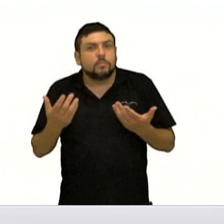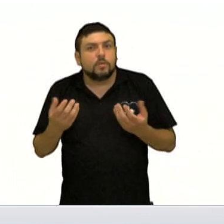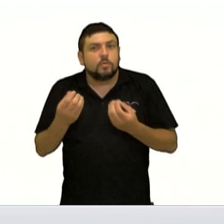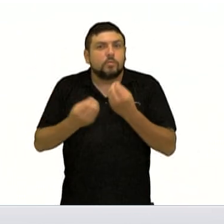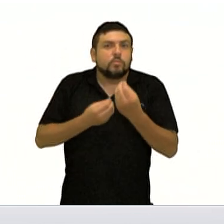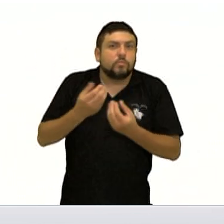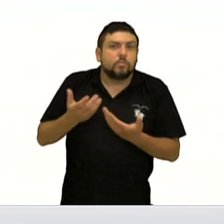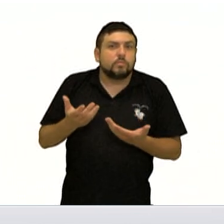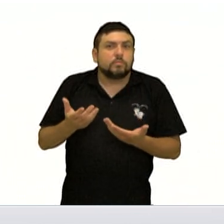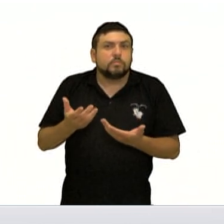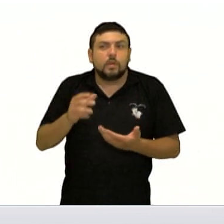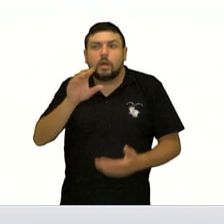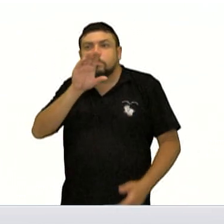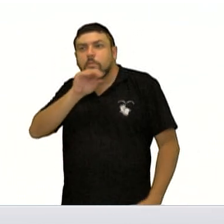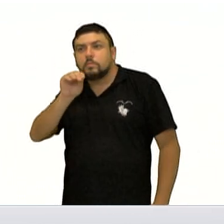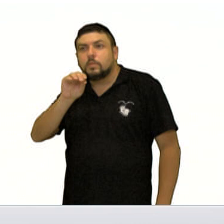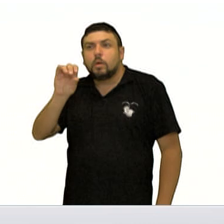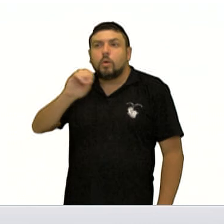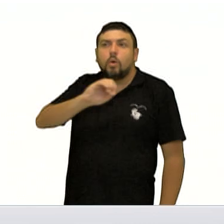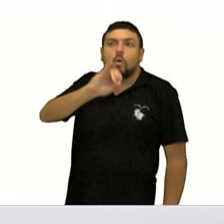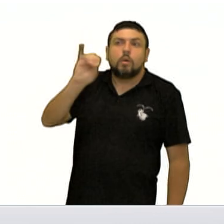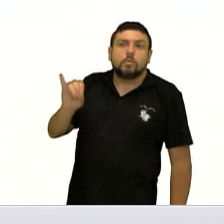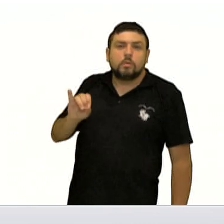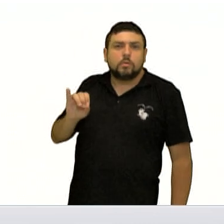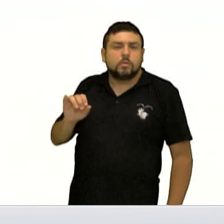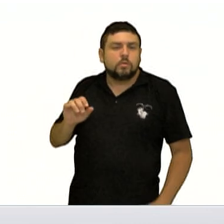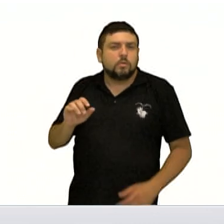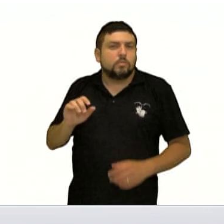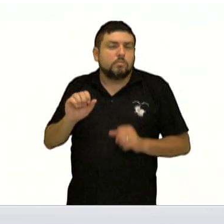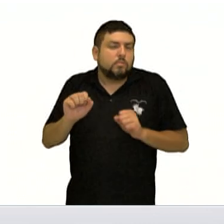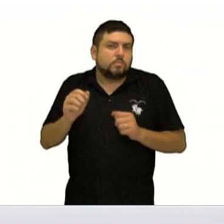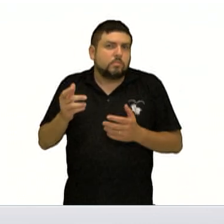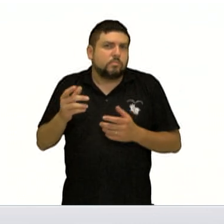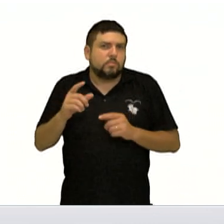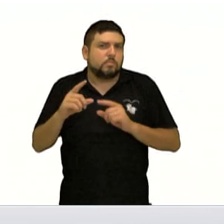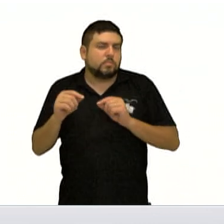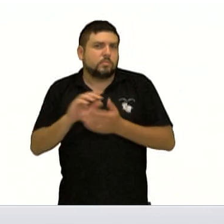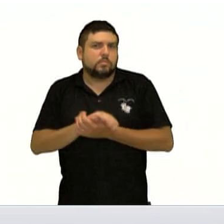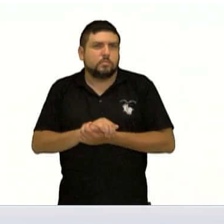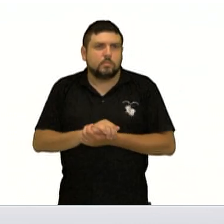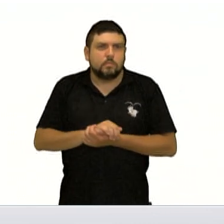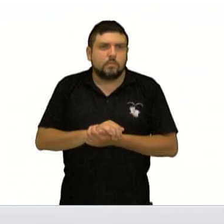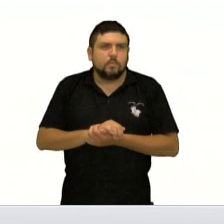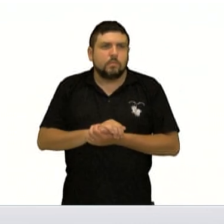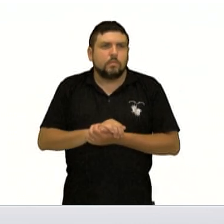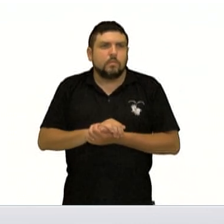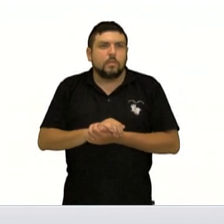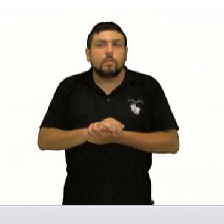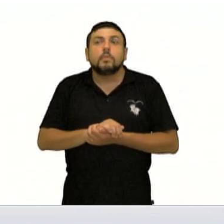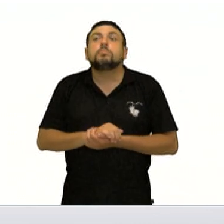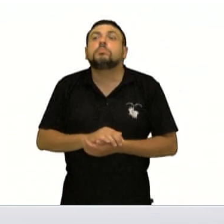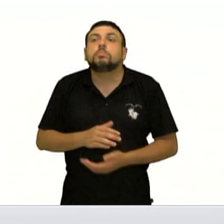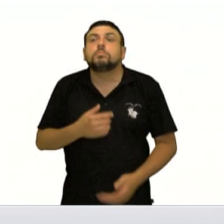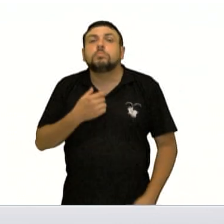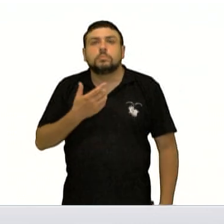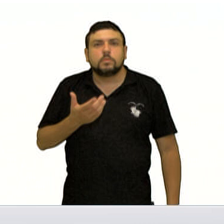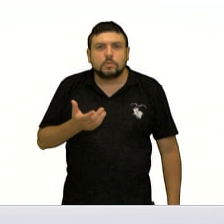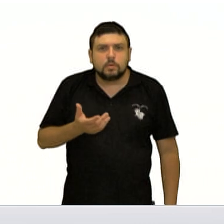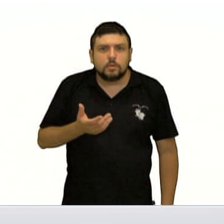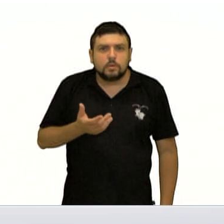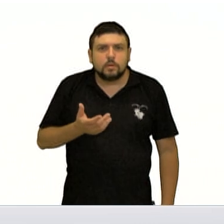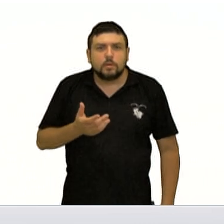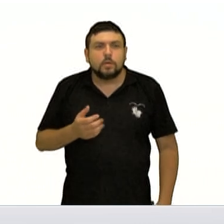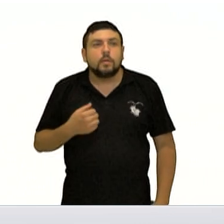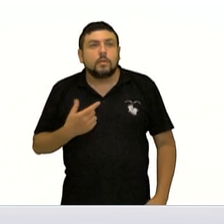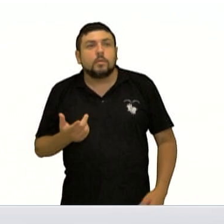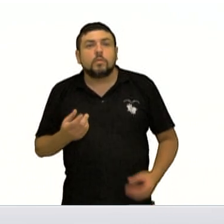fala. Pode ser também, mas não conversamos sobre ele. O aceno, e aí? E aí? Também não vimos. Sinal de